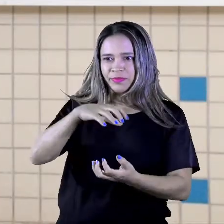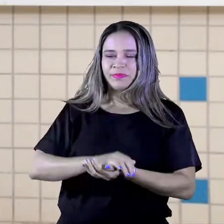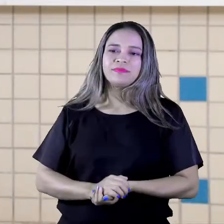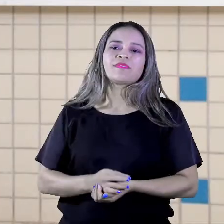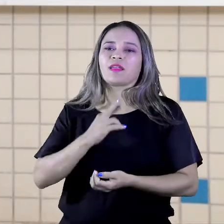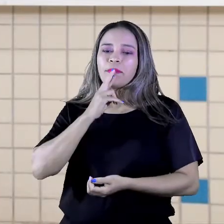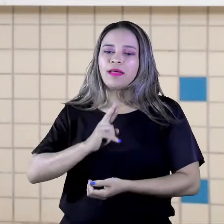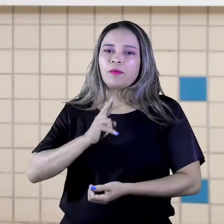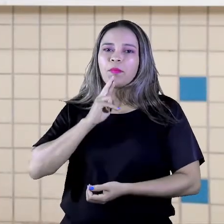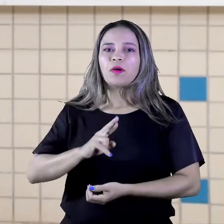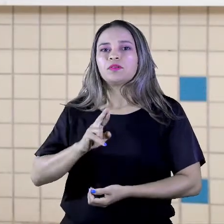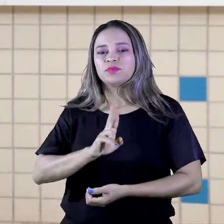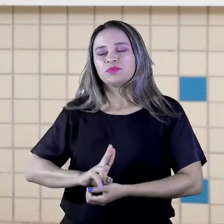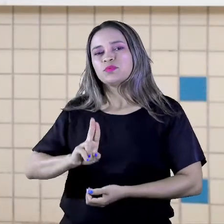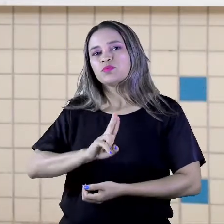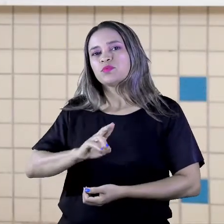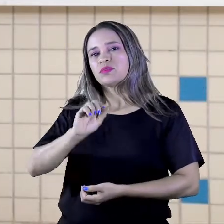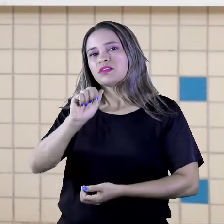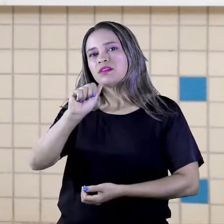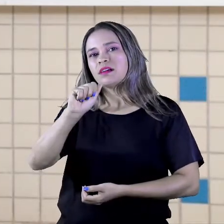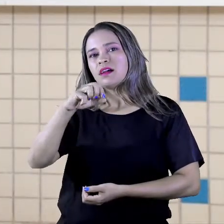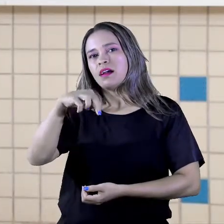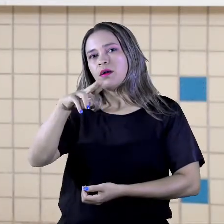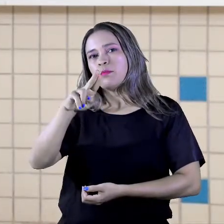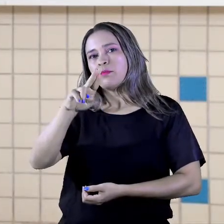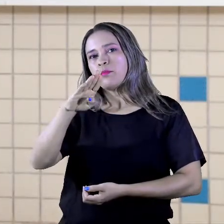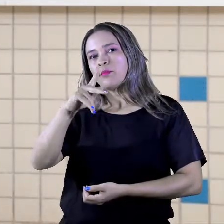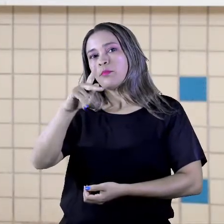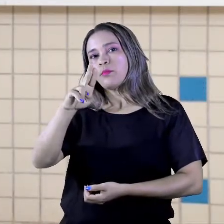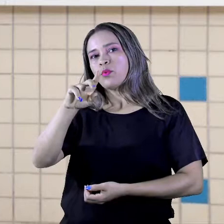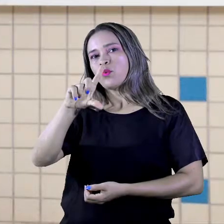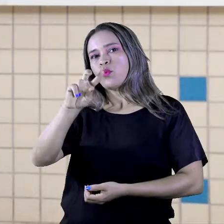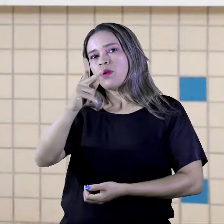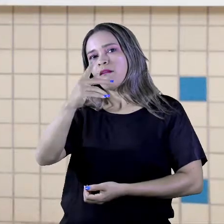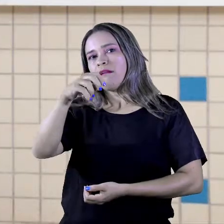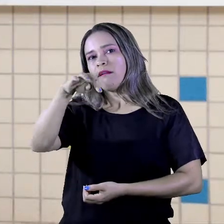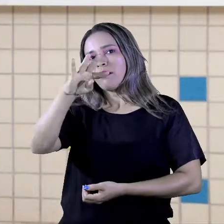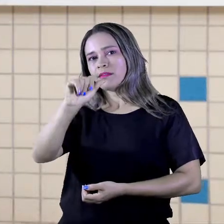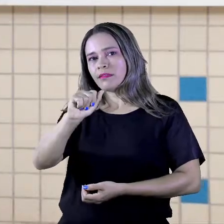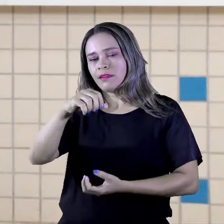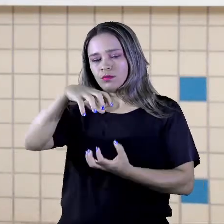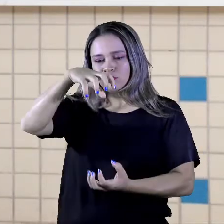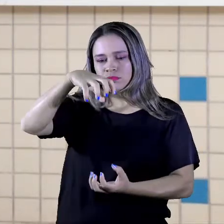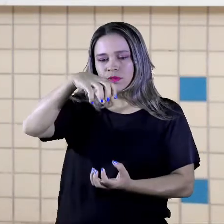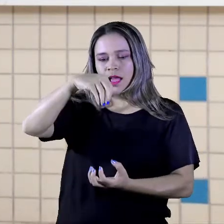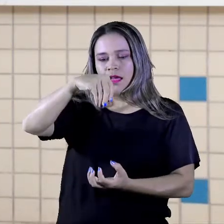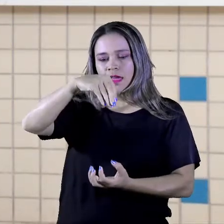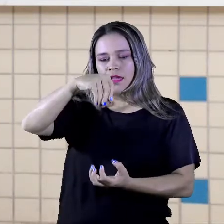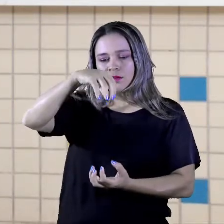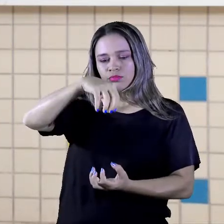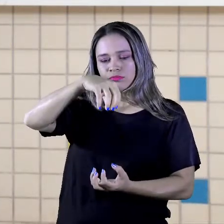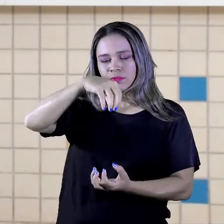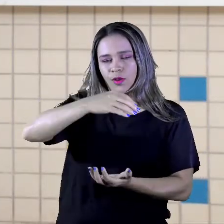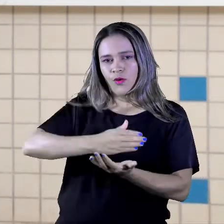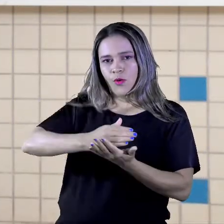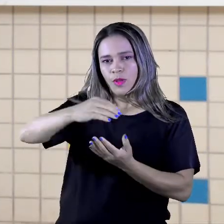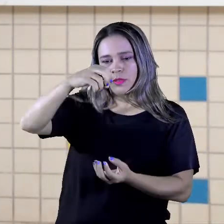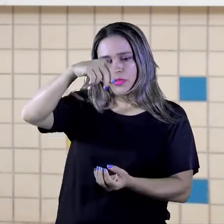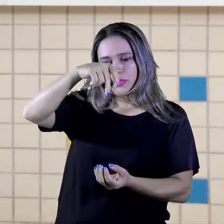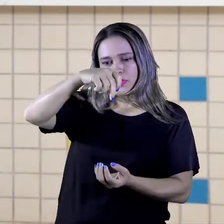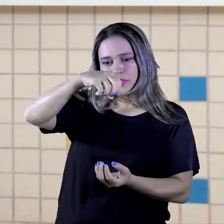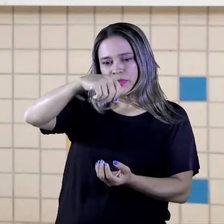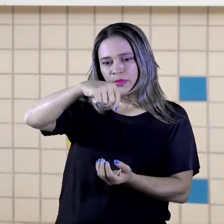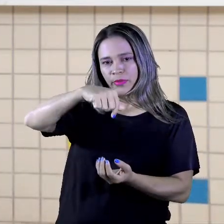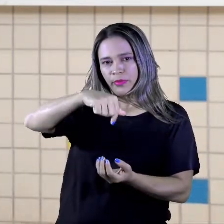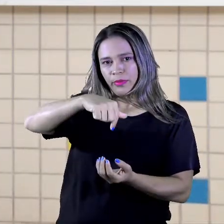resposta, a gente usa uma ampulheta, Que é aquele vidrinho com areia em cima, areia embaixo, a gente vira, a areia começa a cair, e aquele intervalo